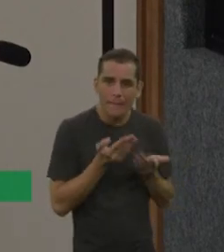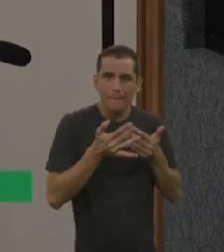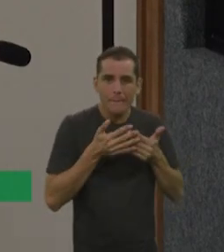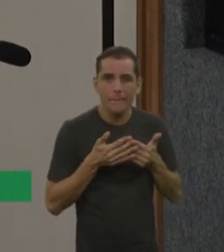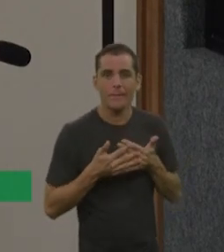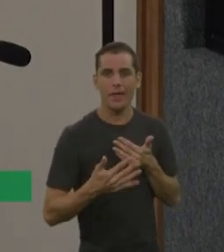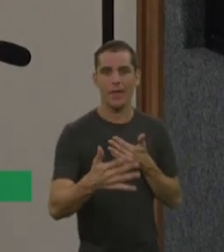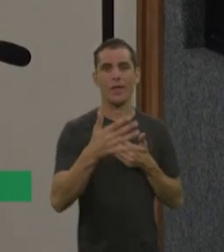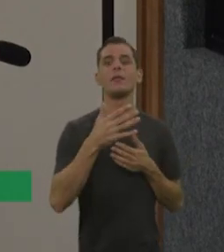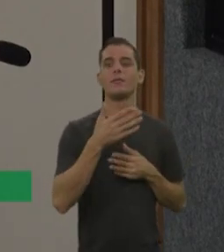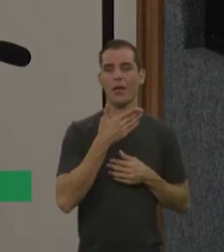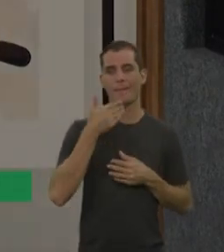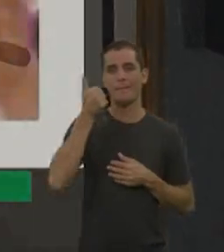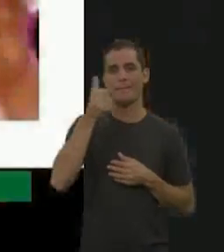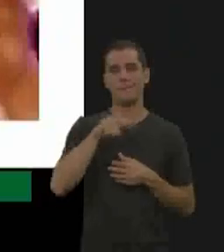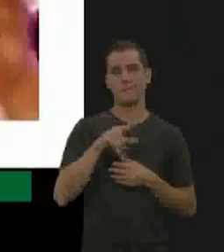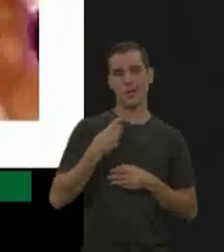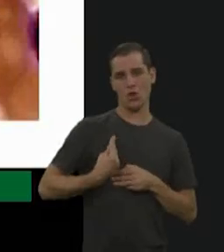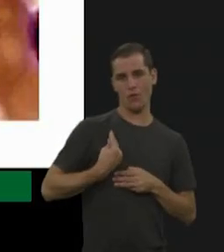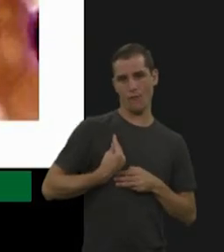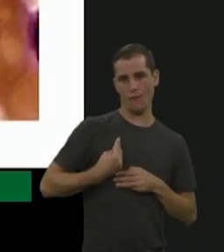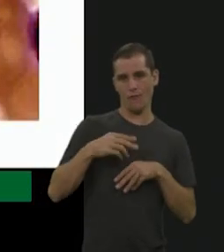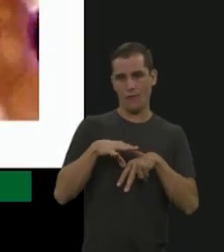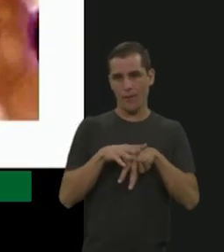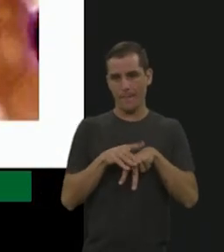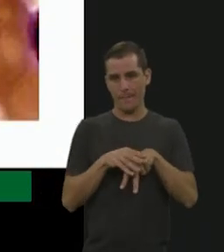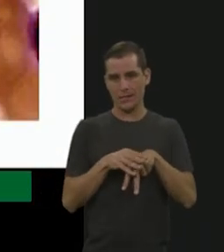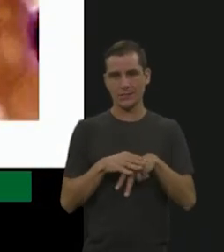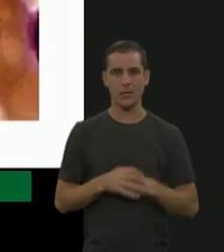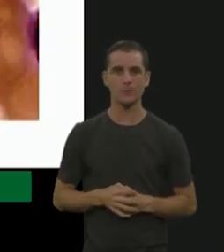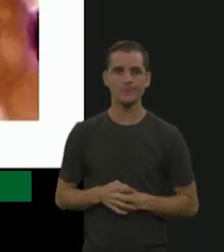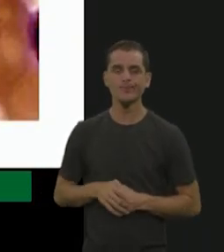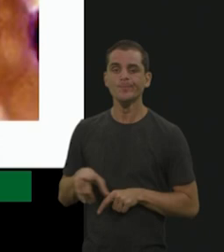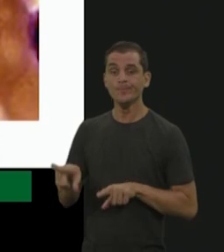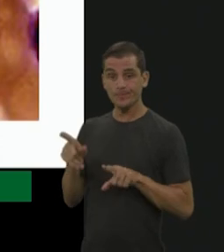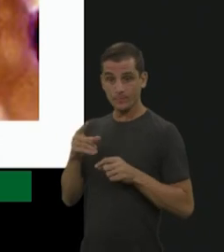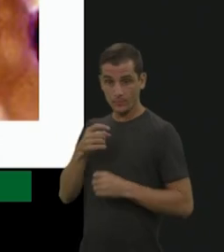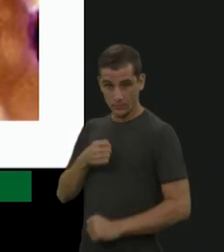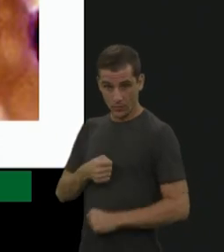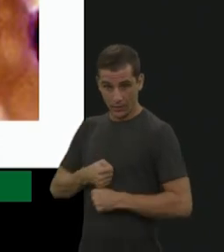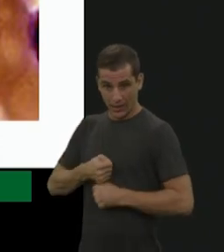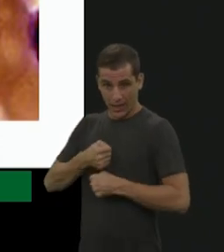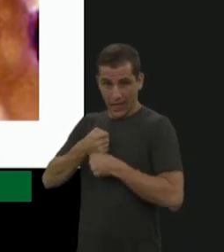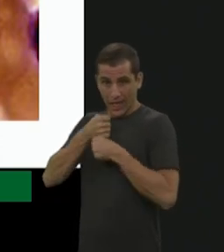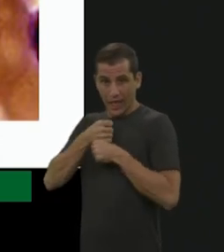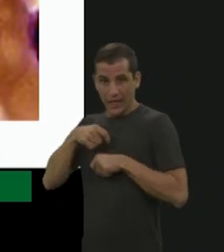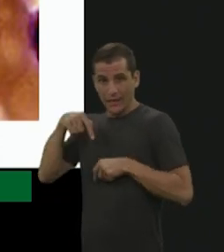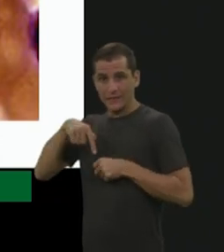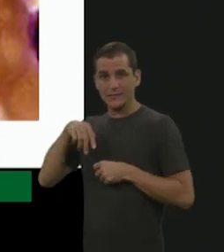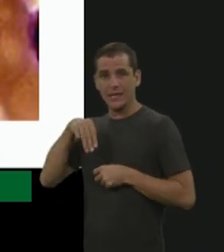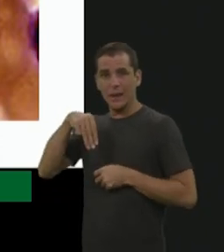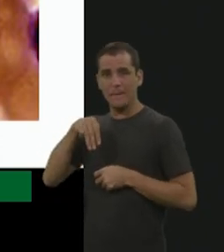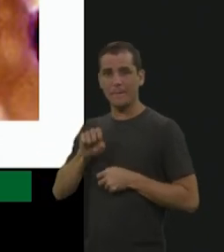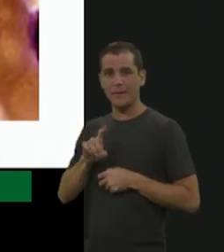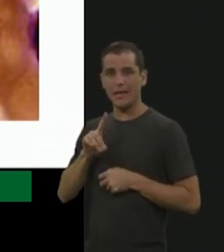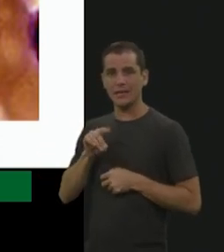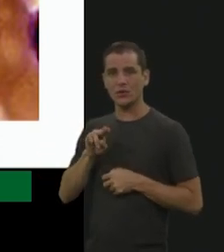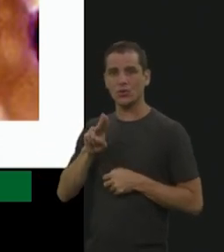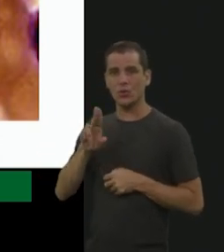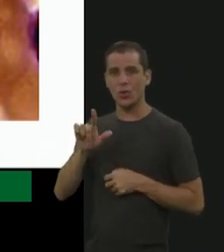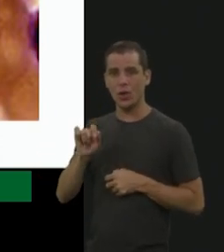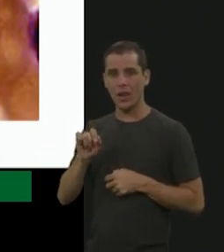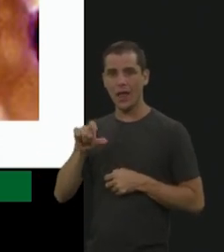passar. Aqui, no aspirado de medula, a gente vê bem de perto, né, uma célula espumosa, então cheia de colesterol,